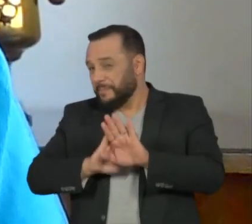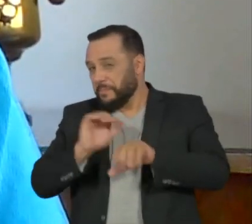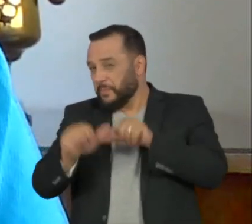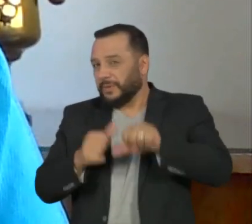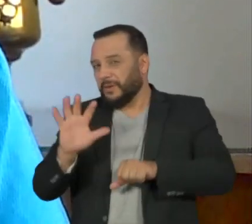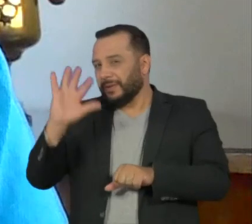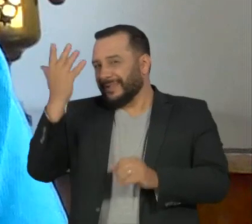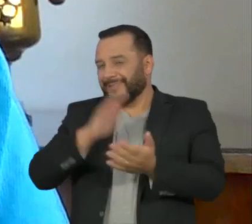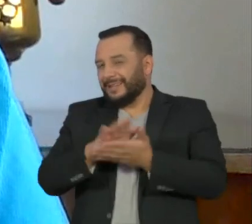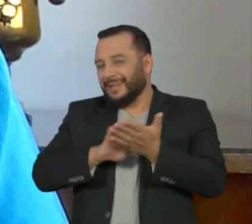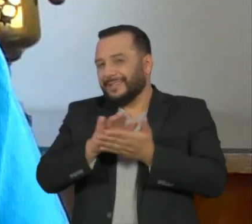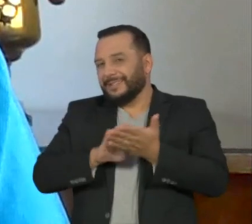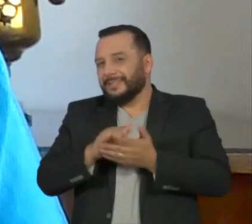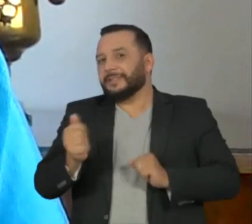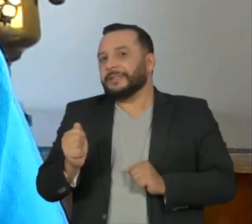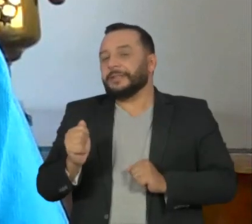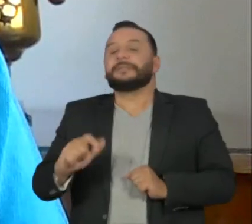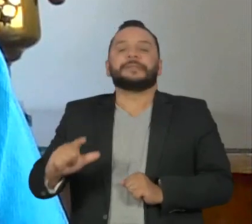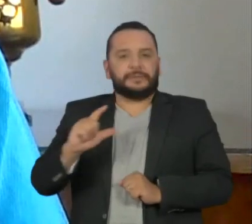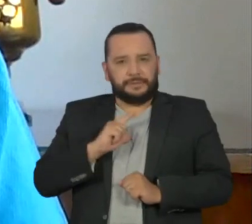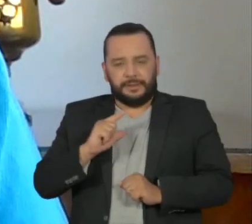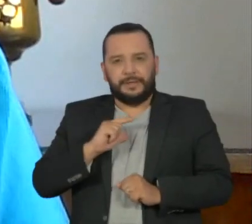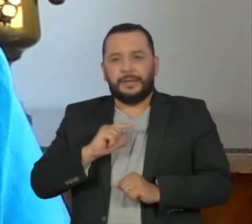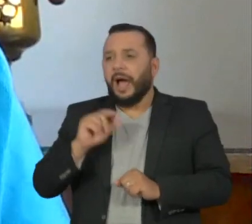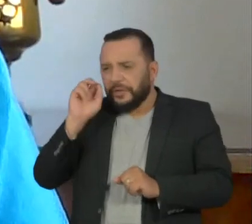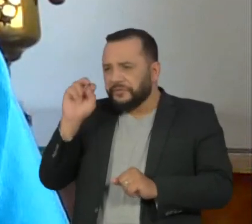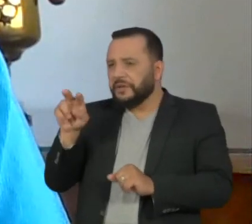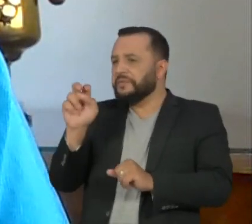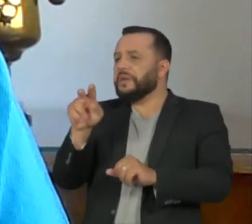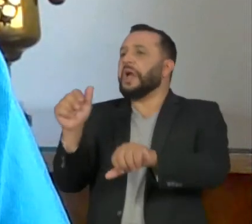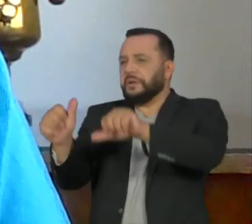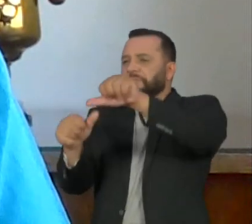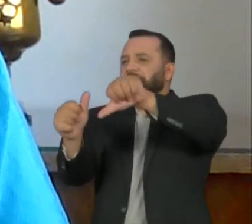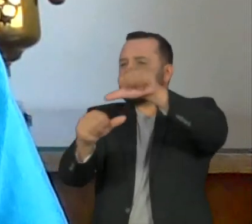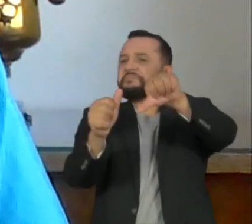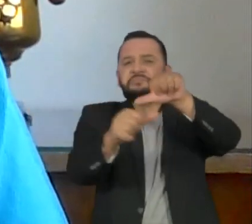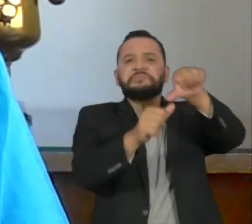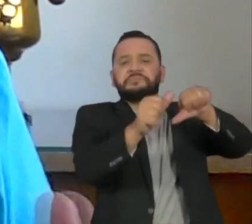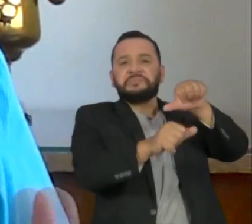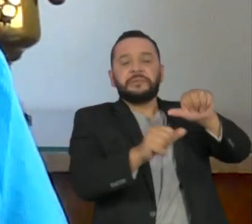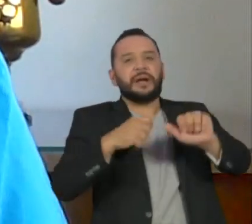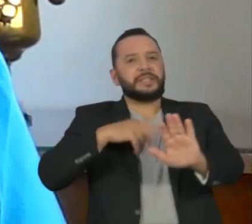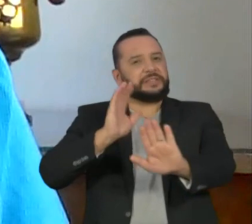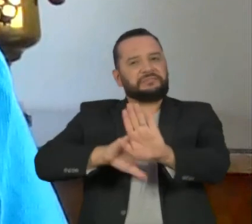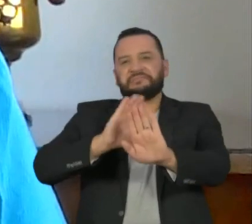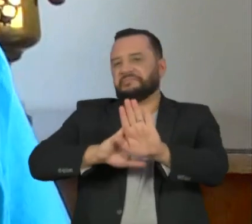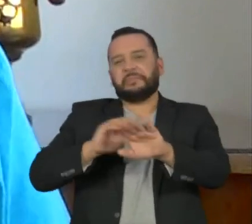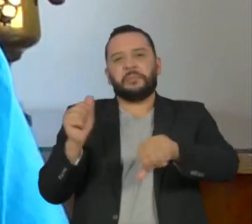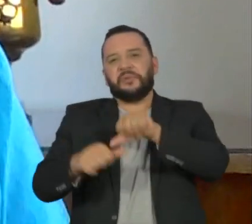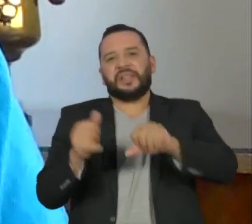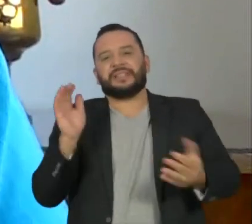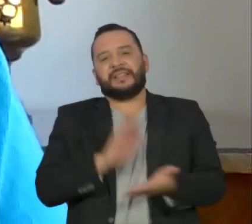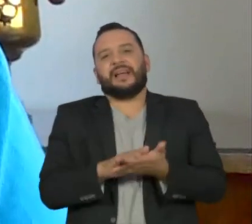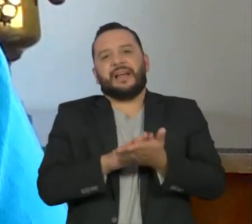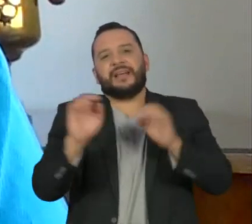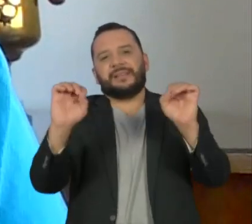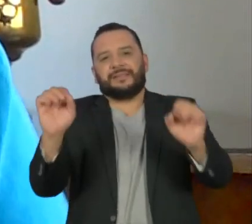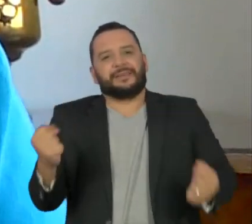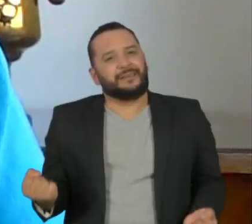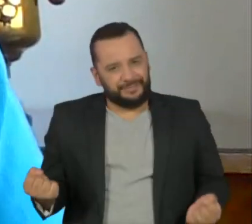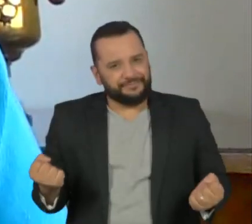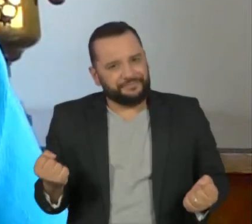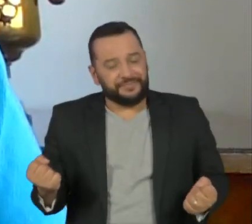ocorrem, a impressão que se tem é que está acontecendo alguma coisa, na verdade, acontece muito pouca coisa. Veja bem,